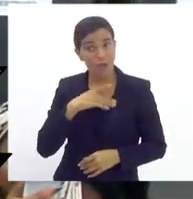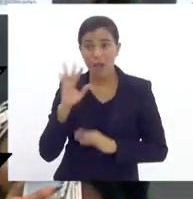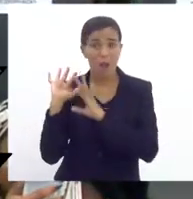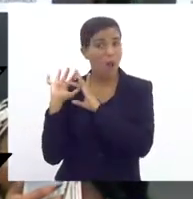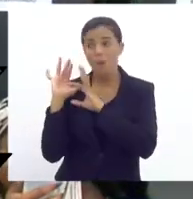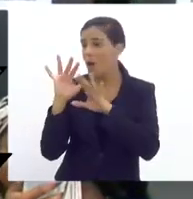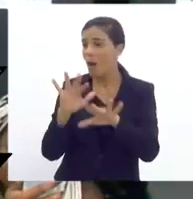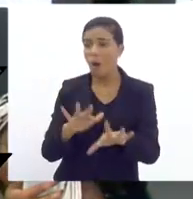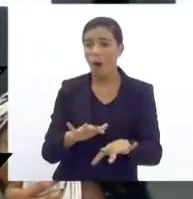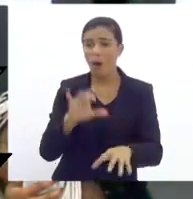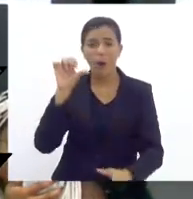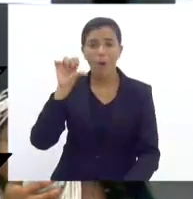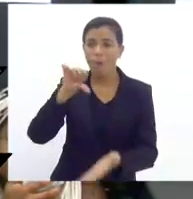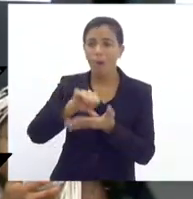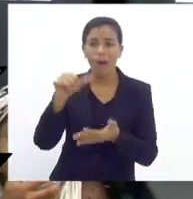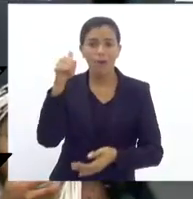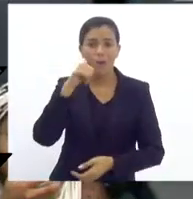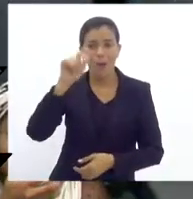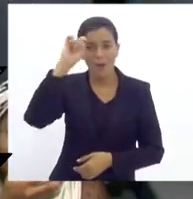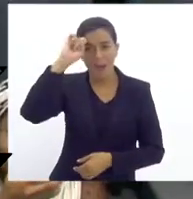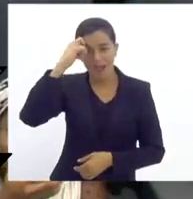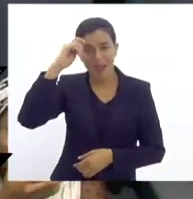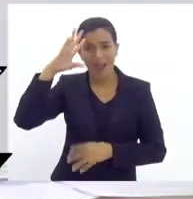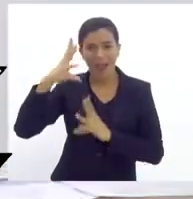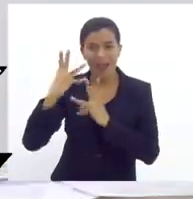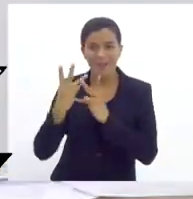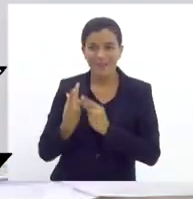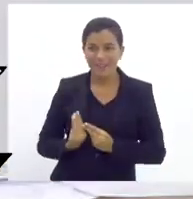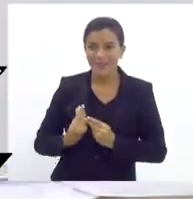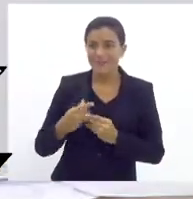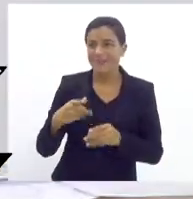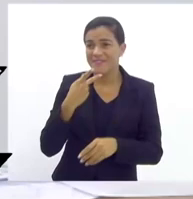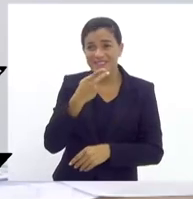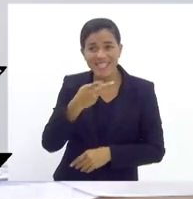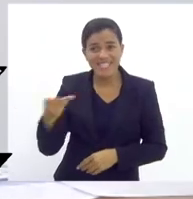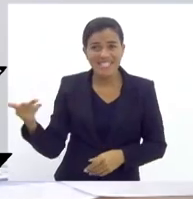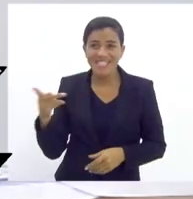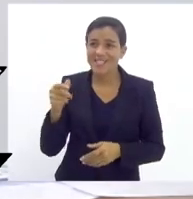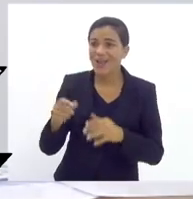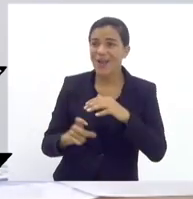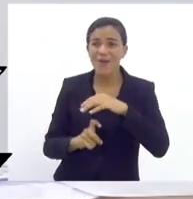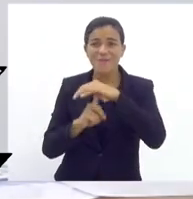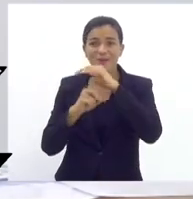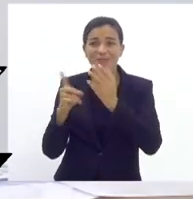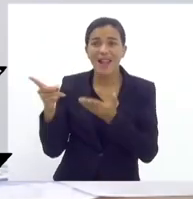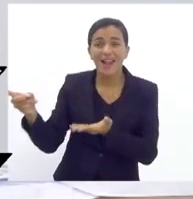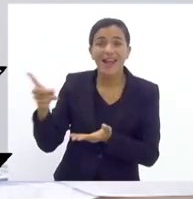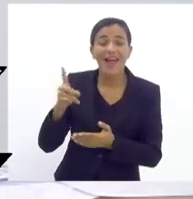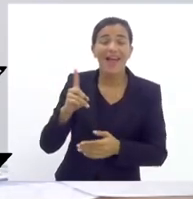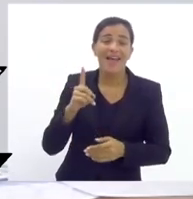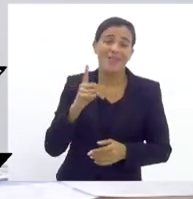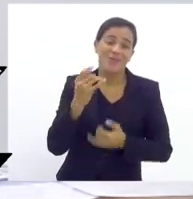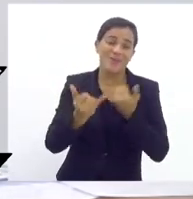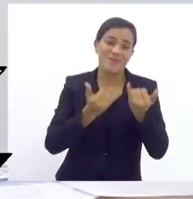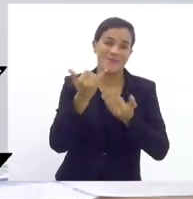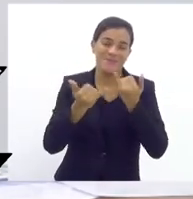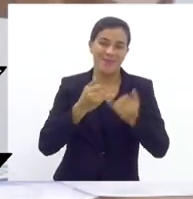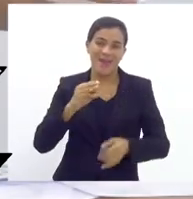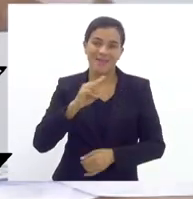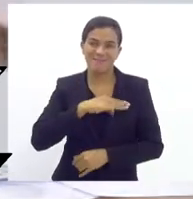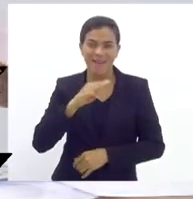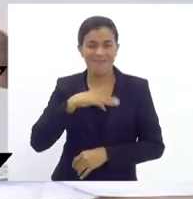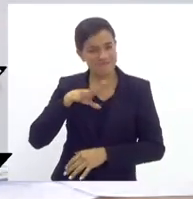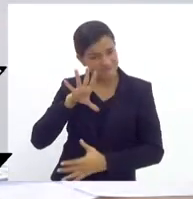trancistas africanas assim na boa a gente visite o que eu acho que da família do morrisse é lá no parque Madureira visite